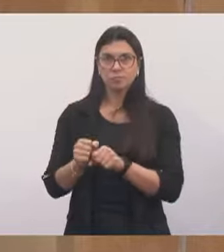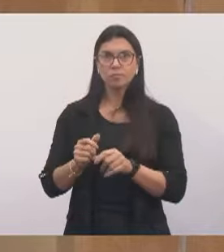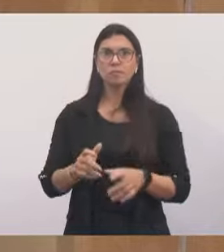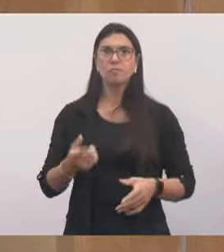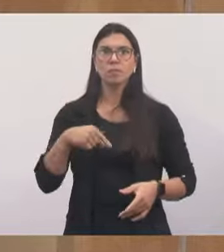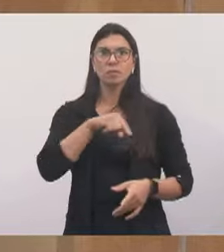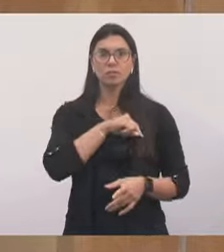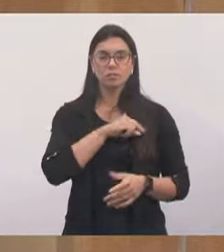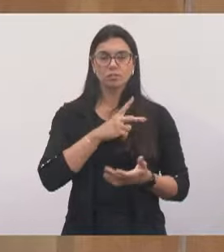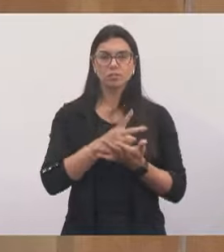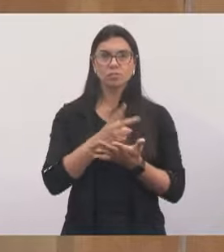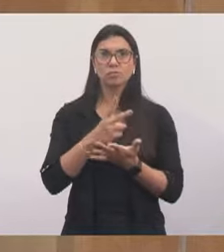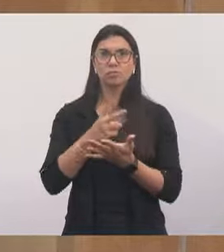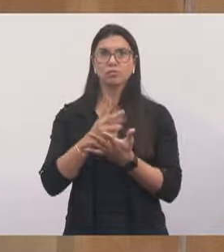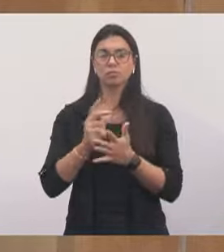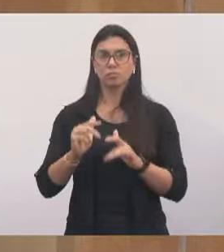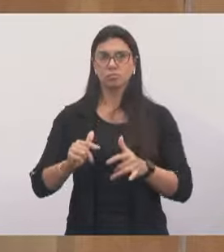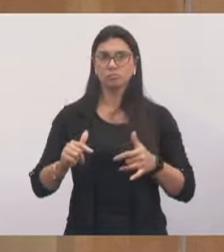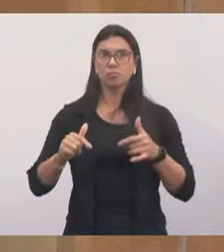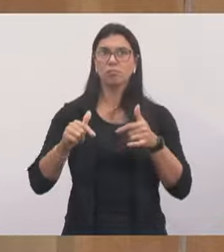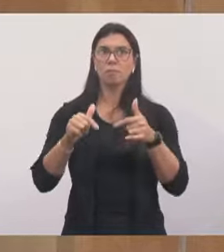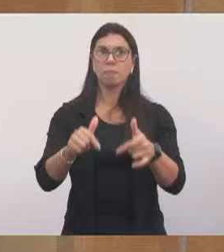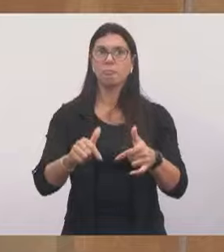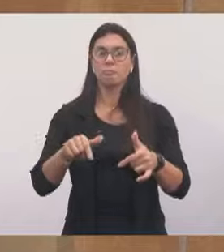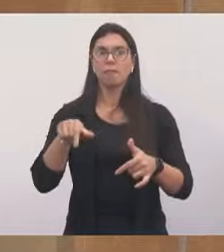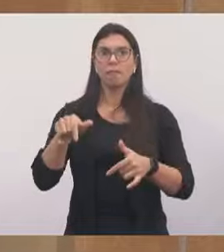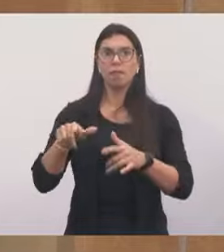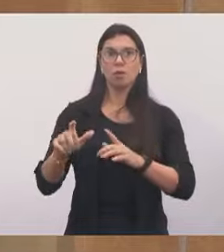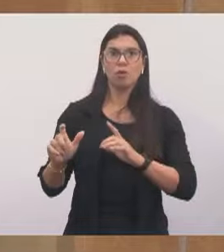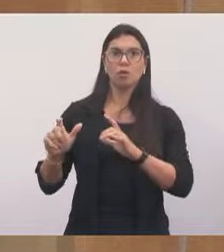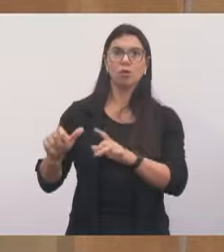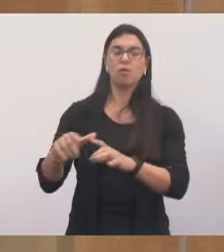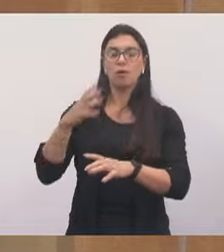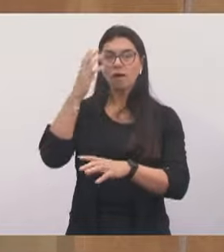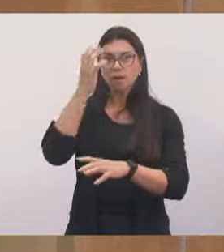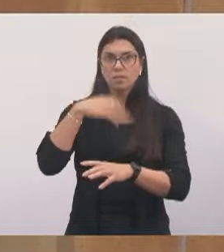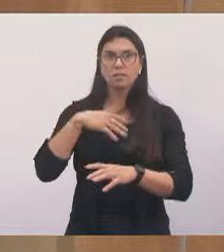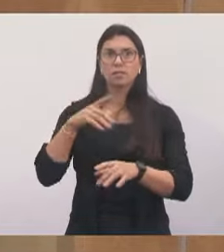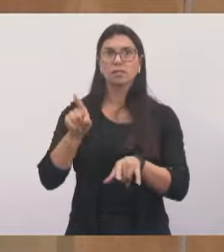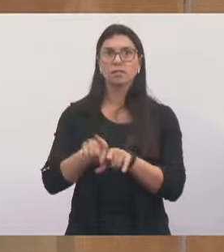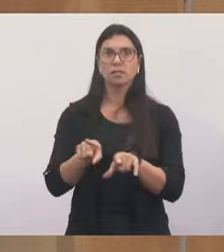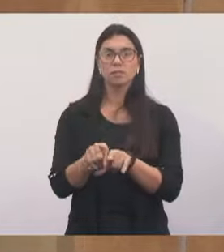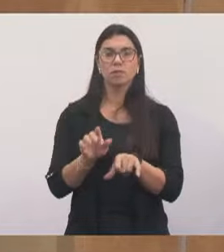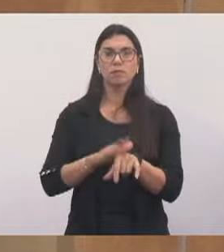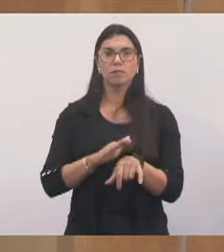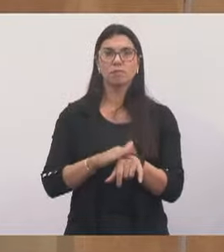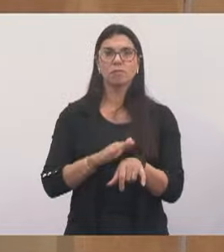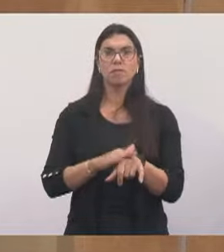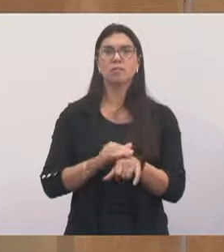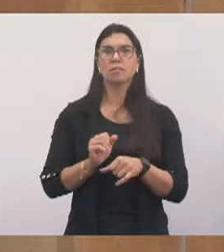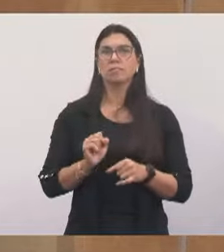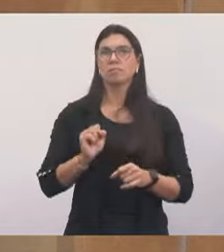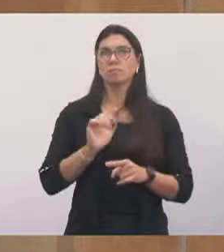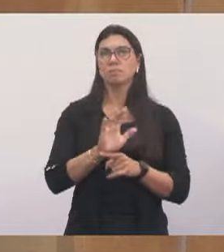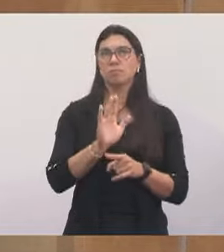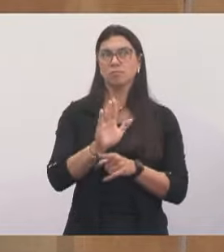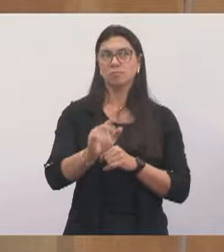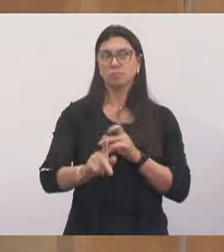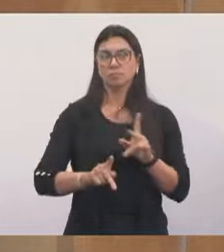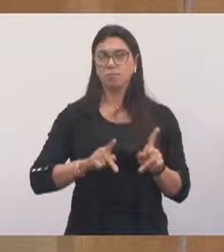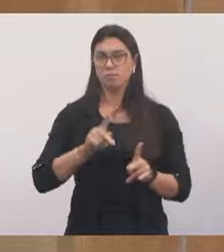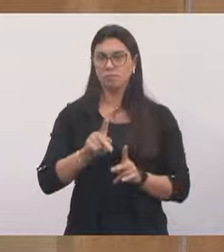em frente nessa luta, uma entidade séria que também vem fazendo muito pelo nosso município. E para